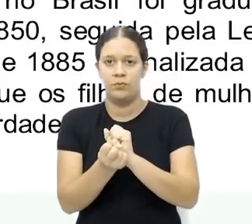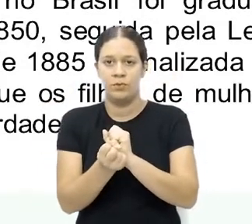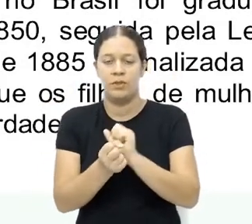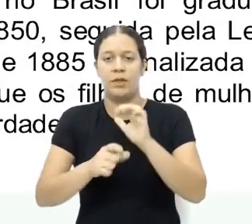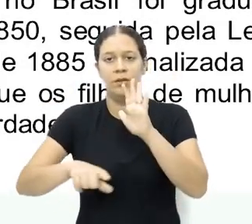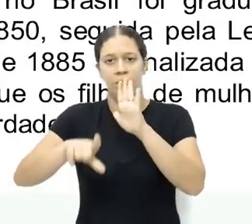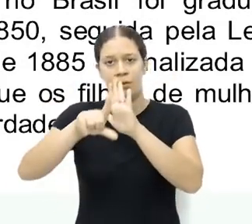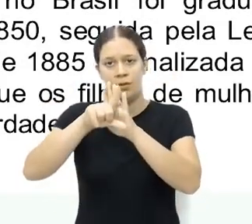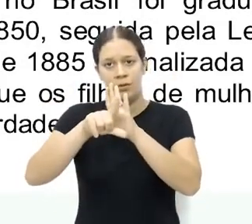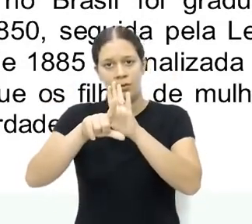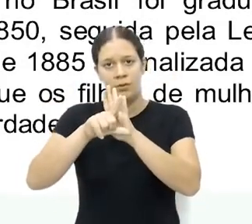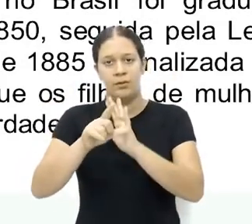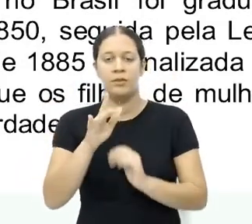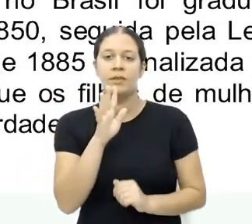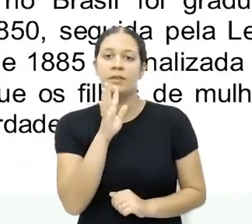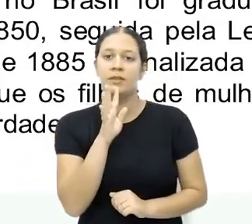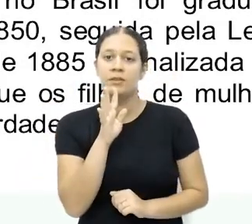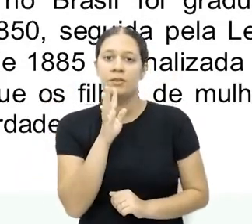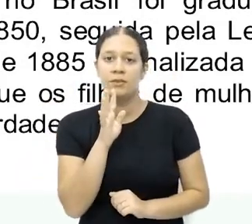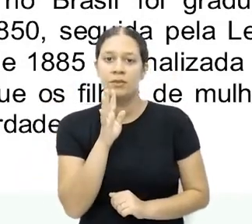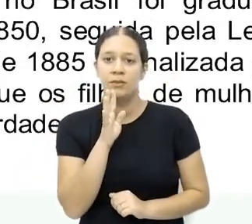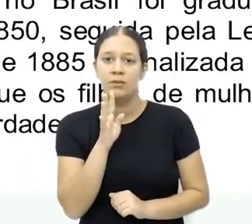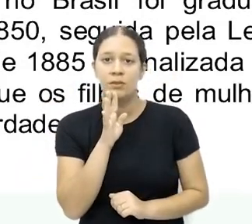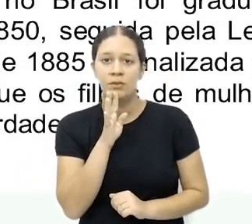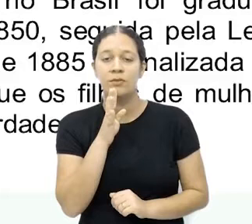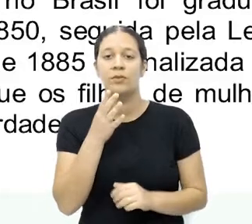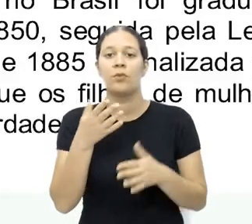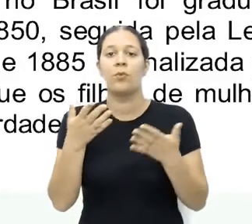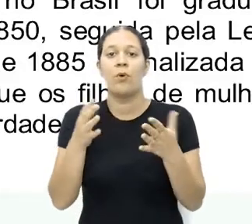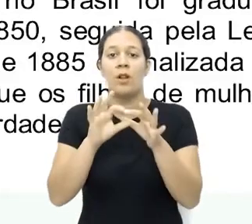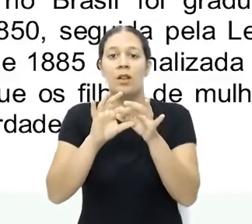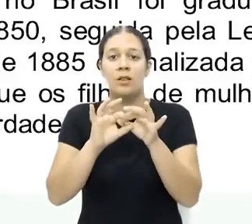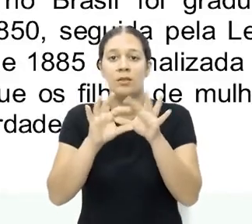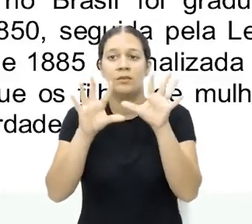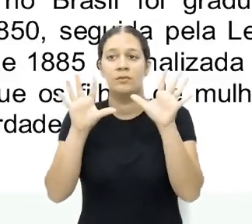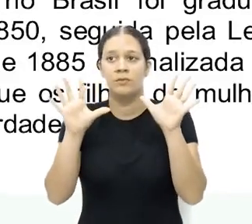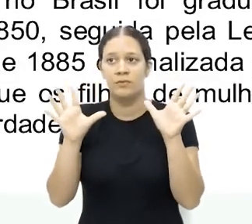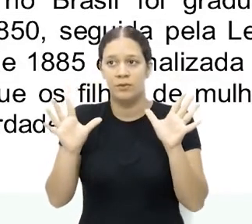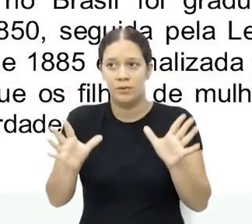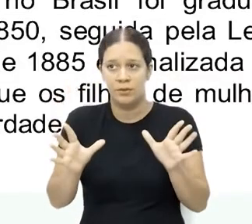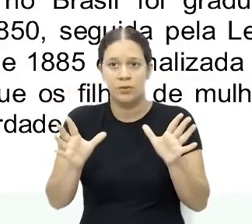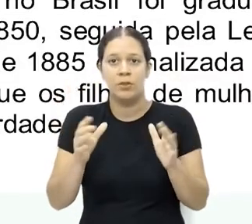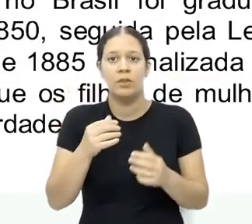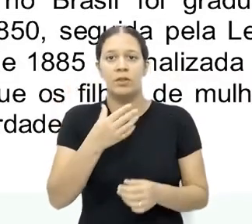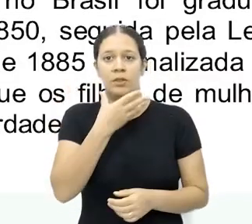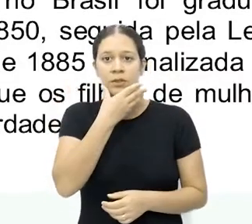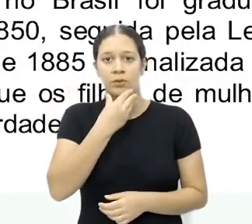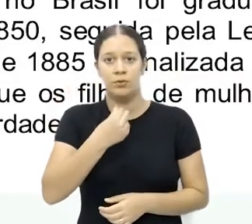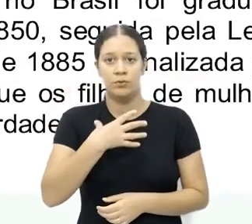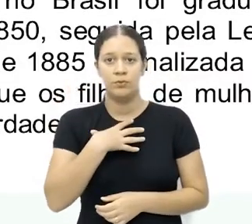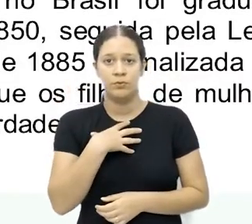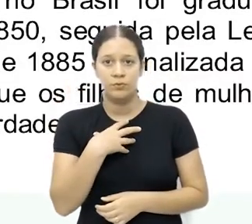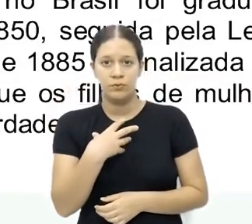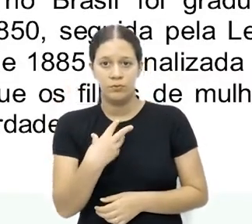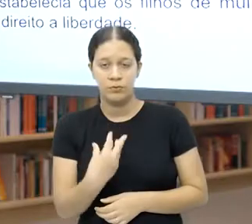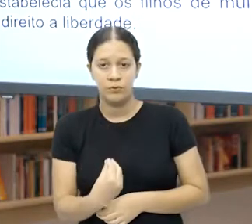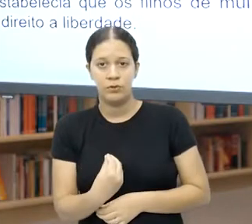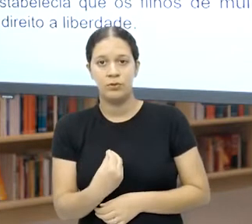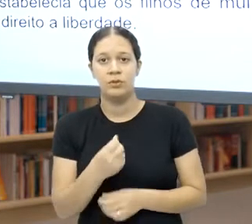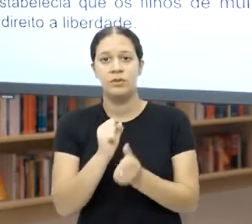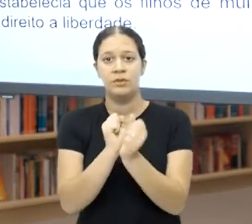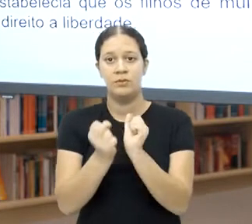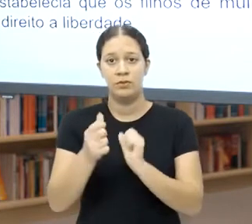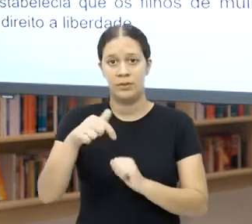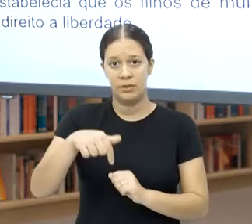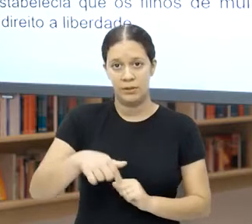A lei conhecida como Lei do Ventre Livre. Ou seja, os filhos de escravos nascidos aqui no